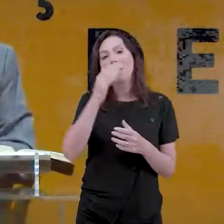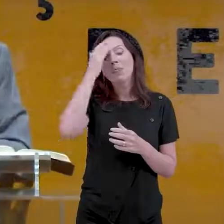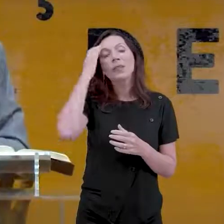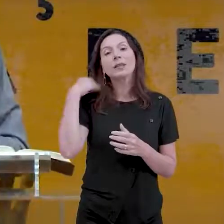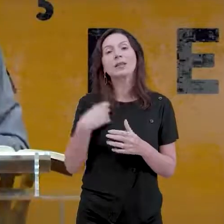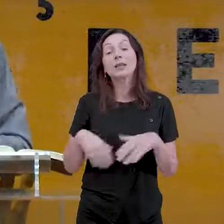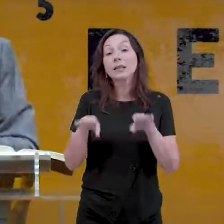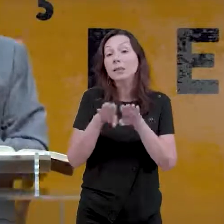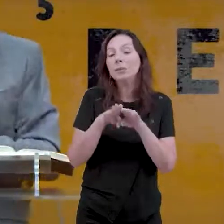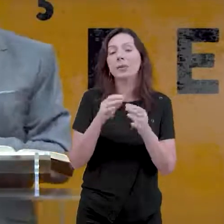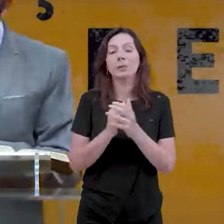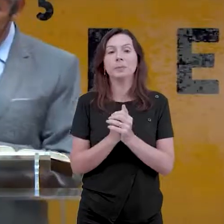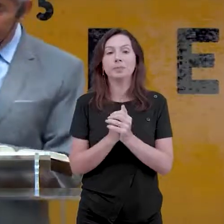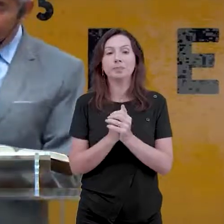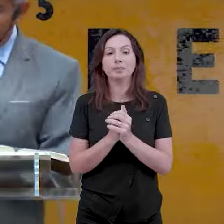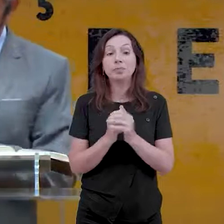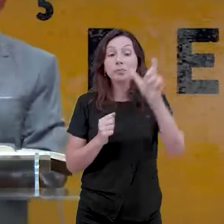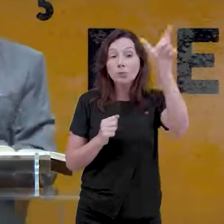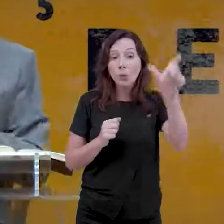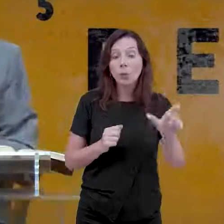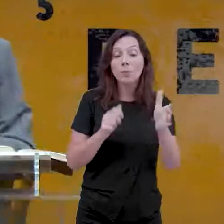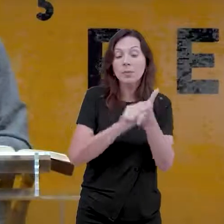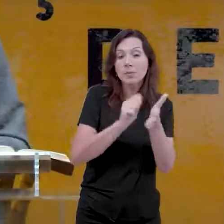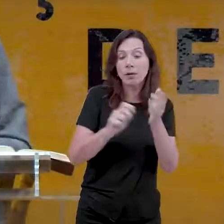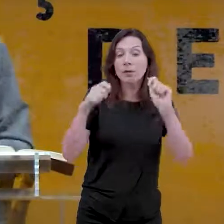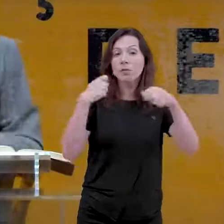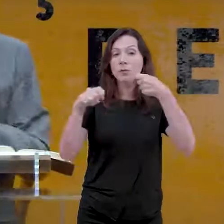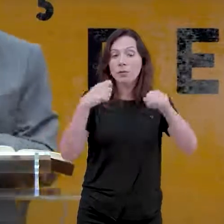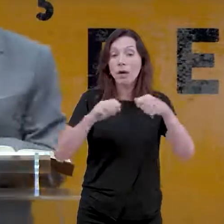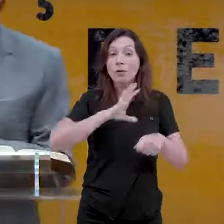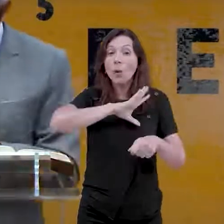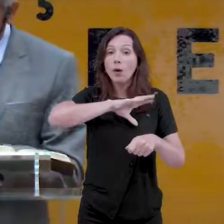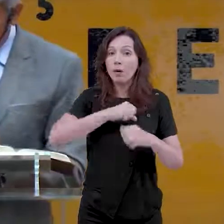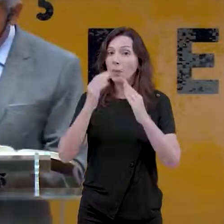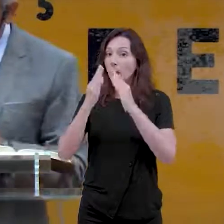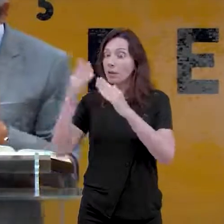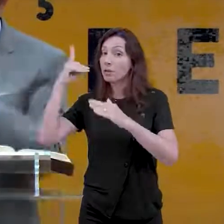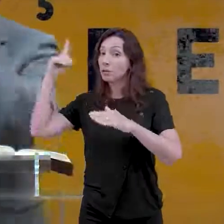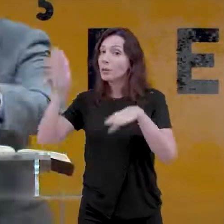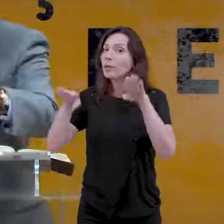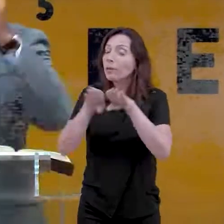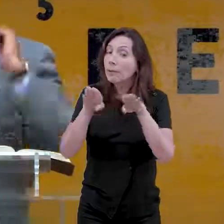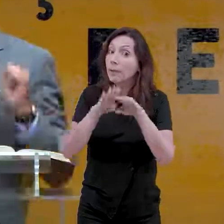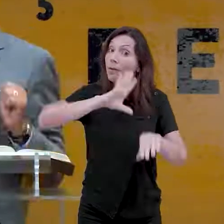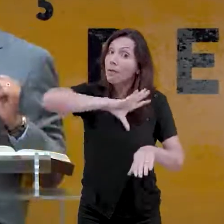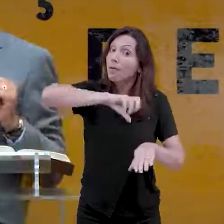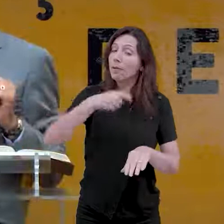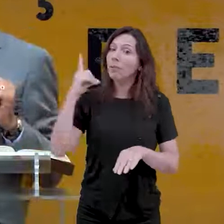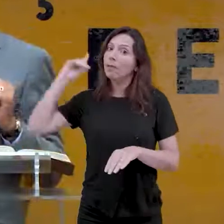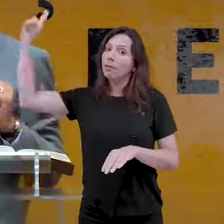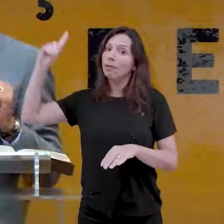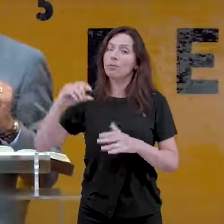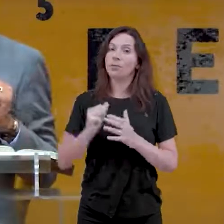Mas notem mais, esse homem não está despertado apenas pelo amor à casa de Deus, ele está despertado pelo seu amor ao Deus da casa de